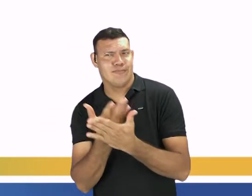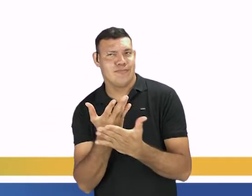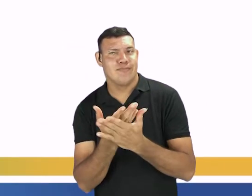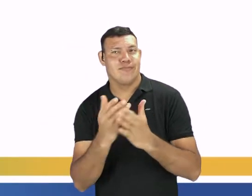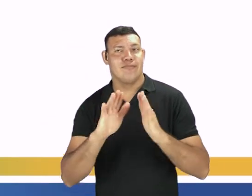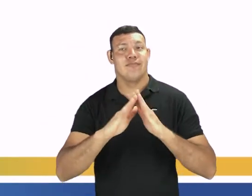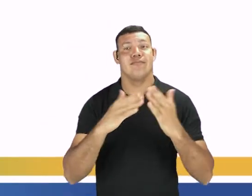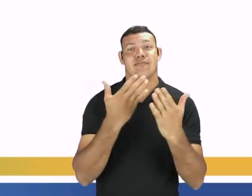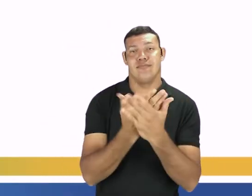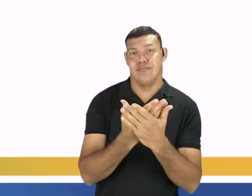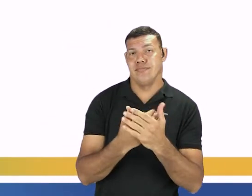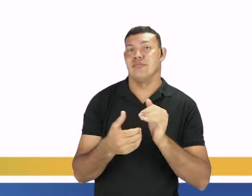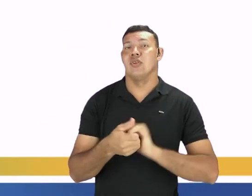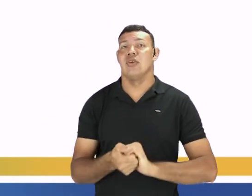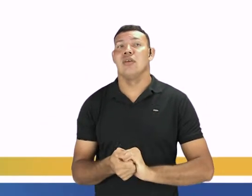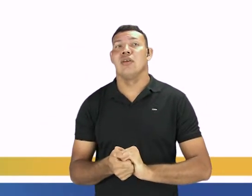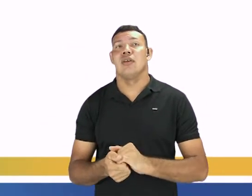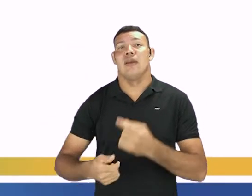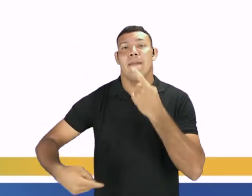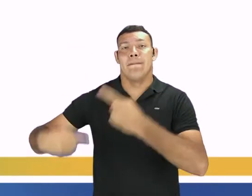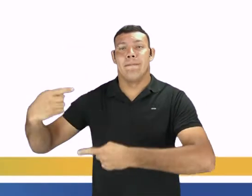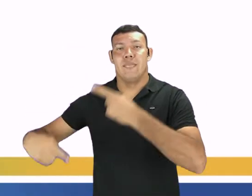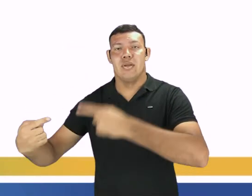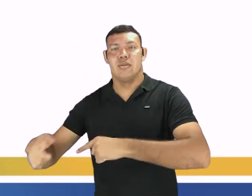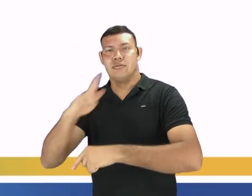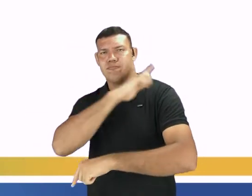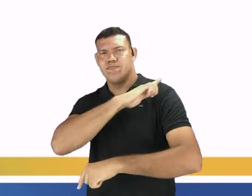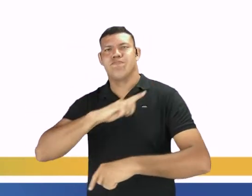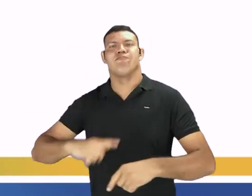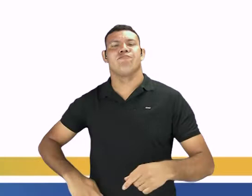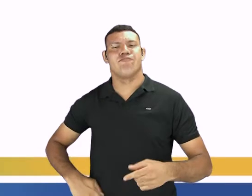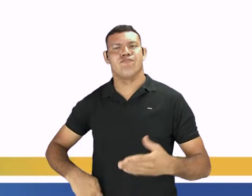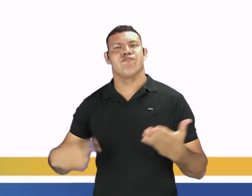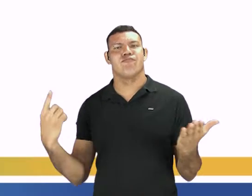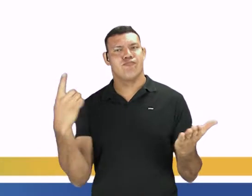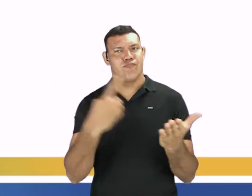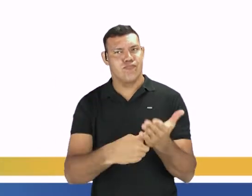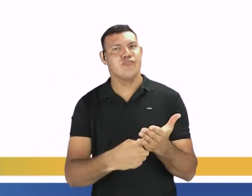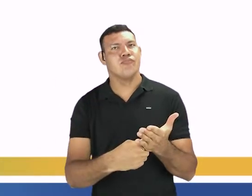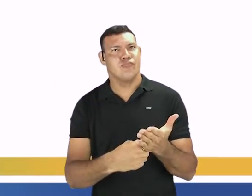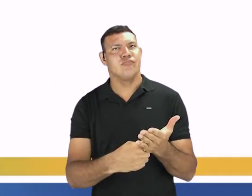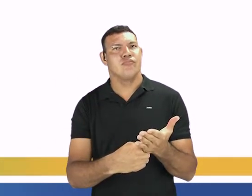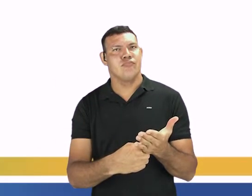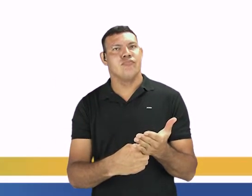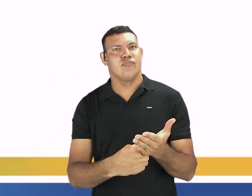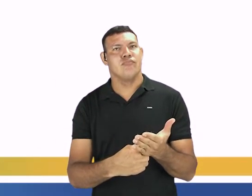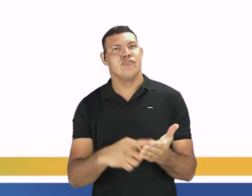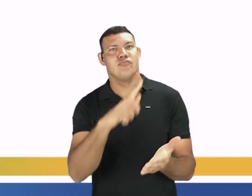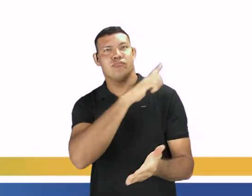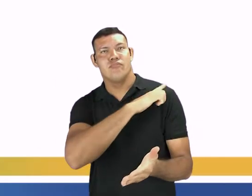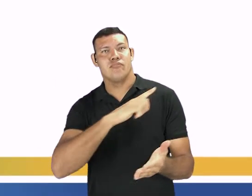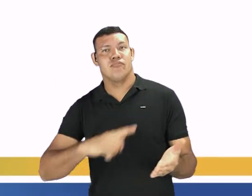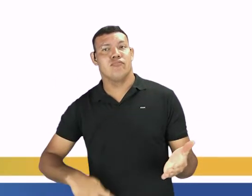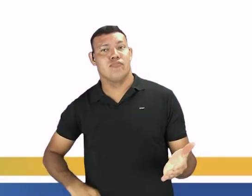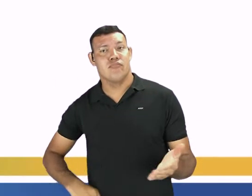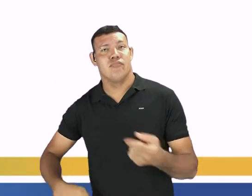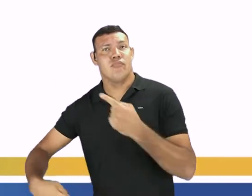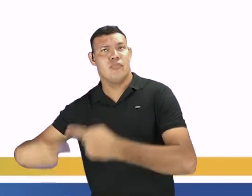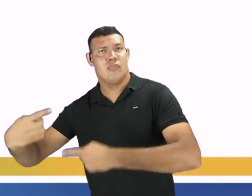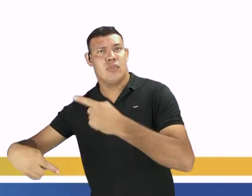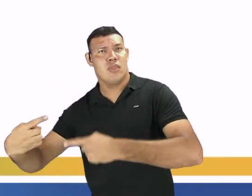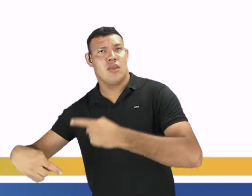dos governadores, ela foi um acordo político firmado durante o período da República Velha, né?